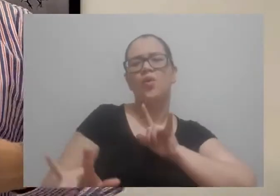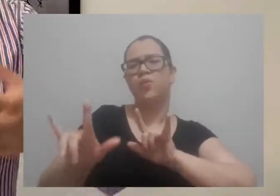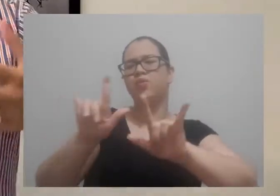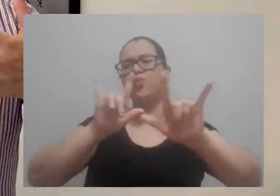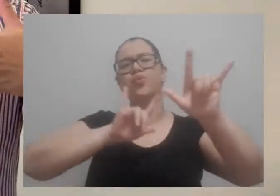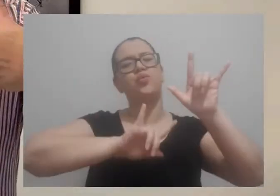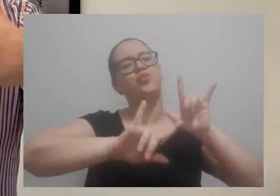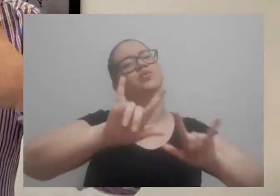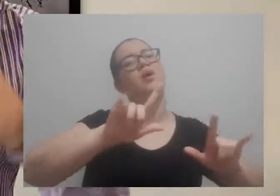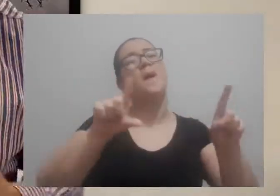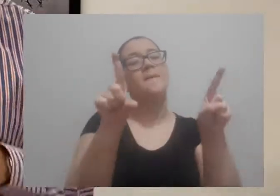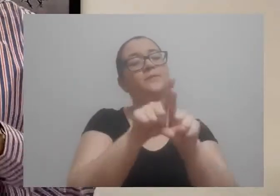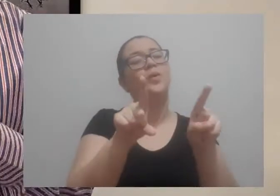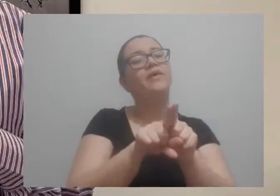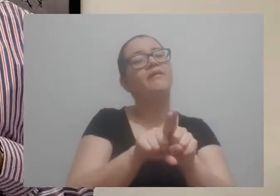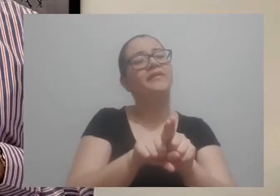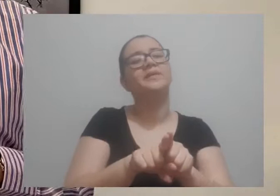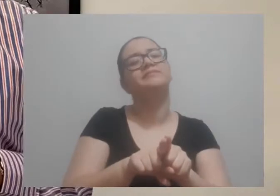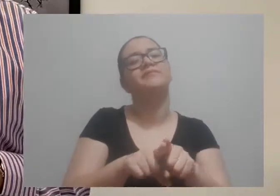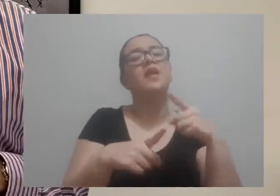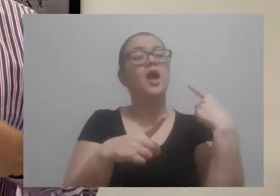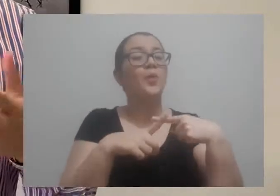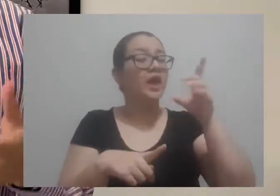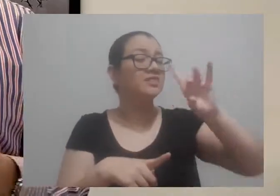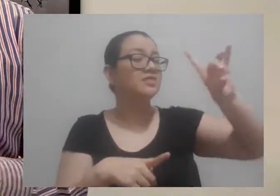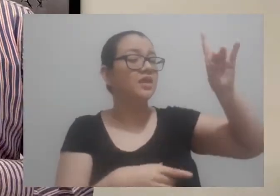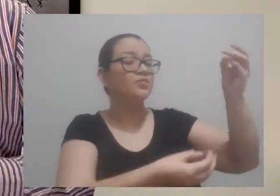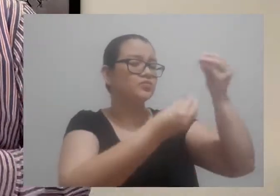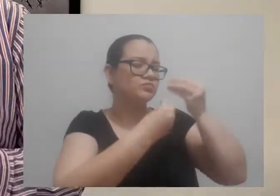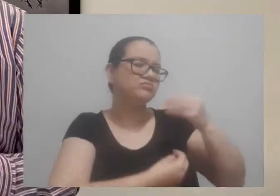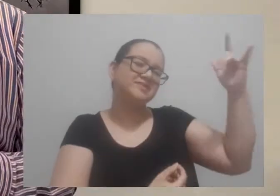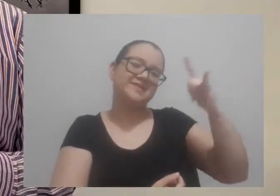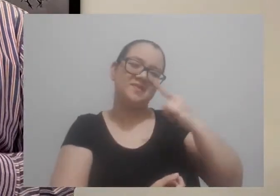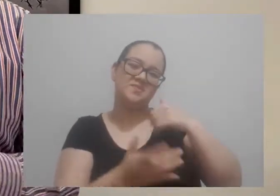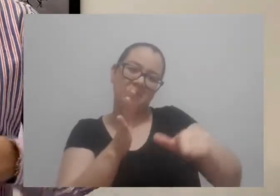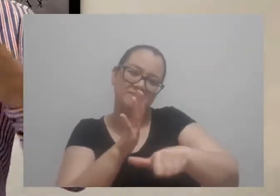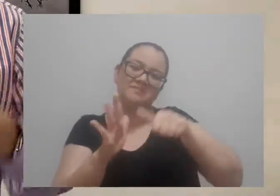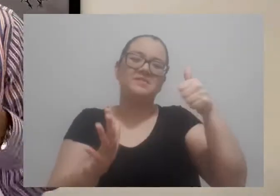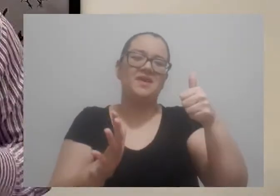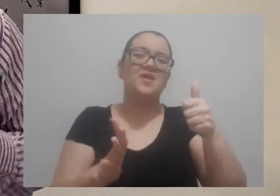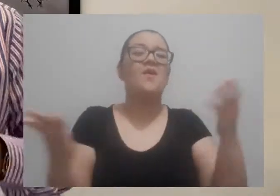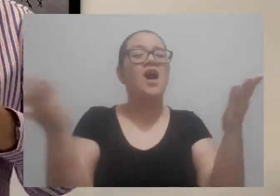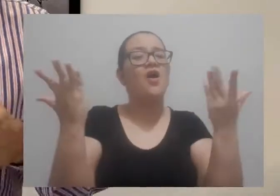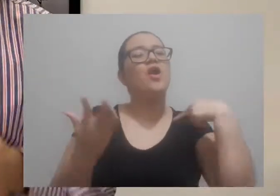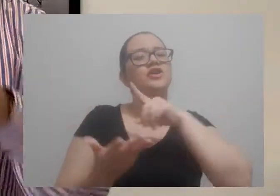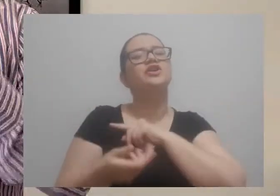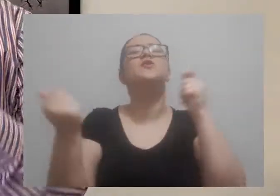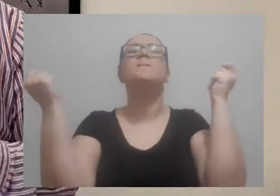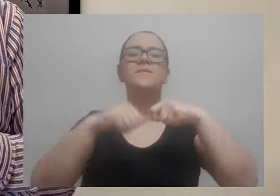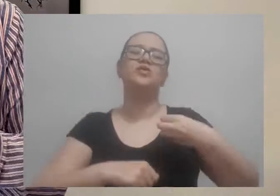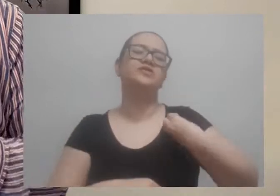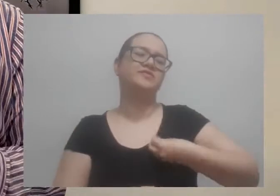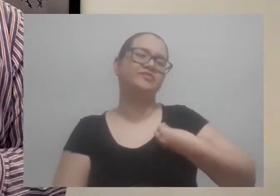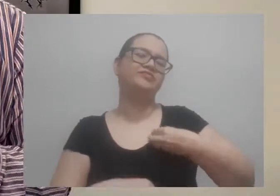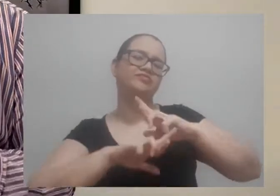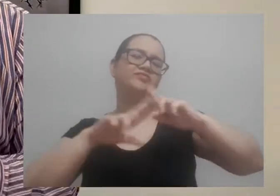isso. O Teu amor foi derramado em nossos corações. E nós podemos agir de maneira diferente. Nós podemos sim trilhar pelo